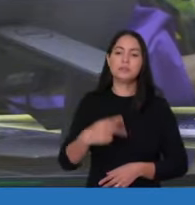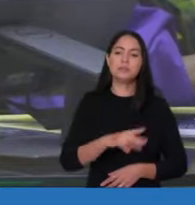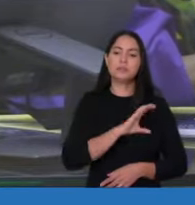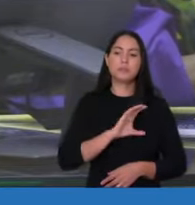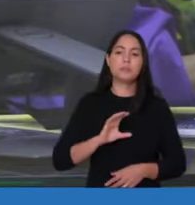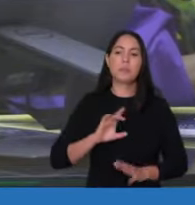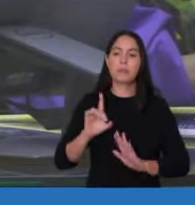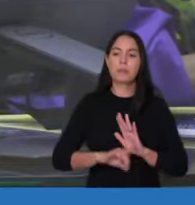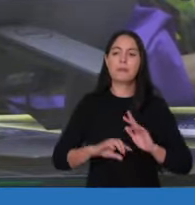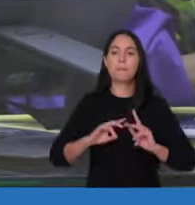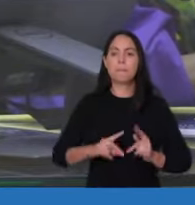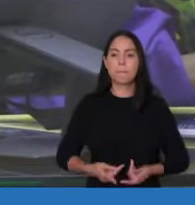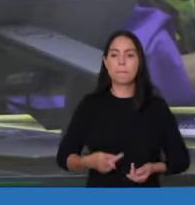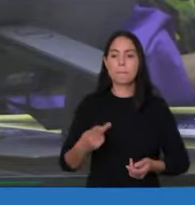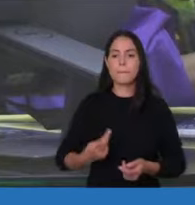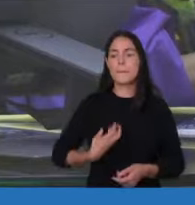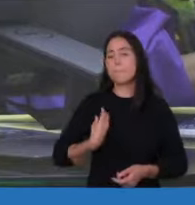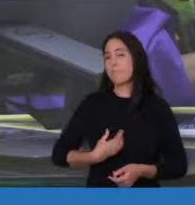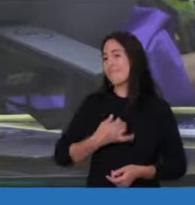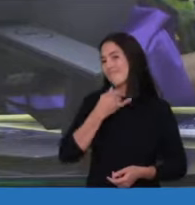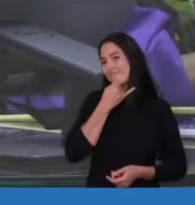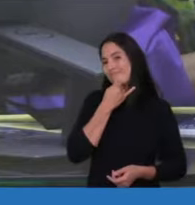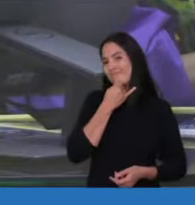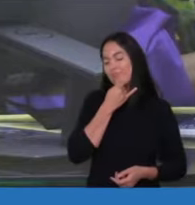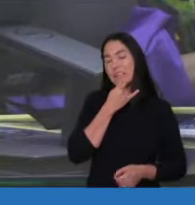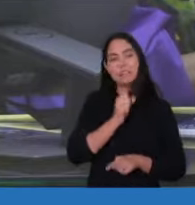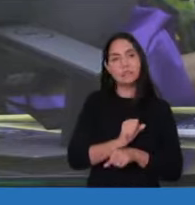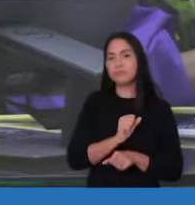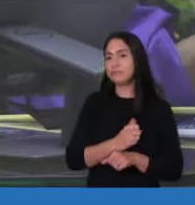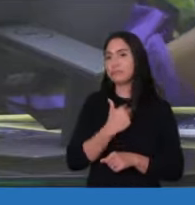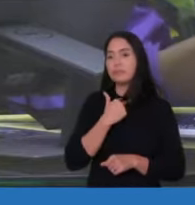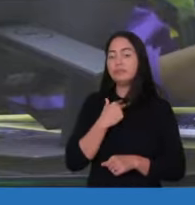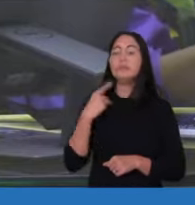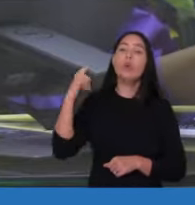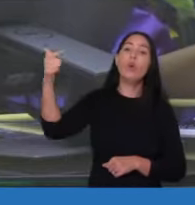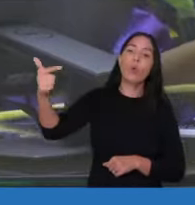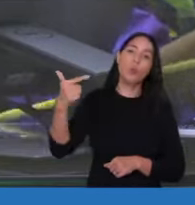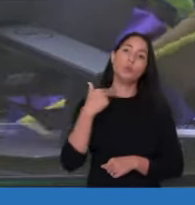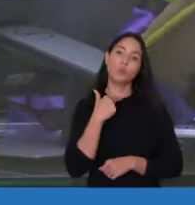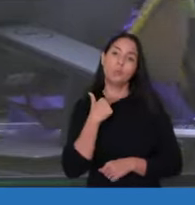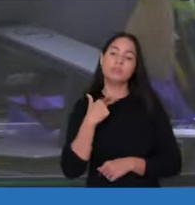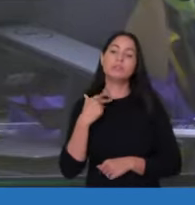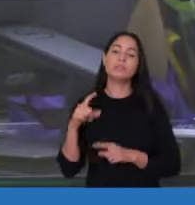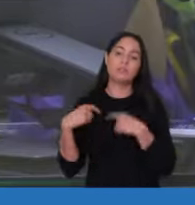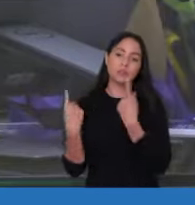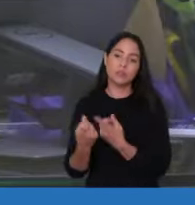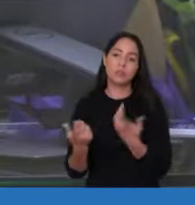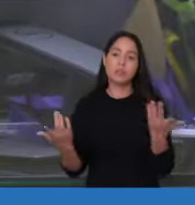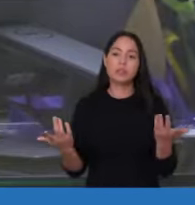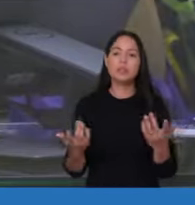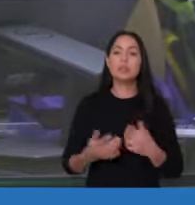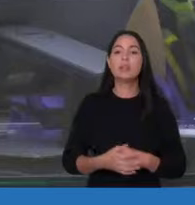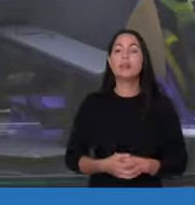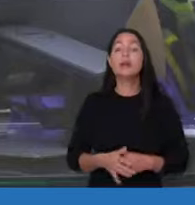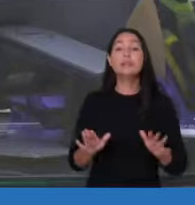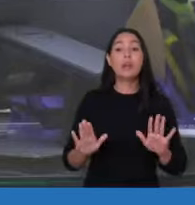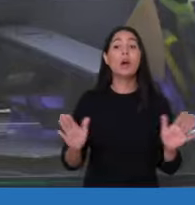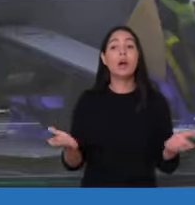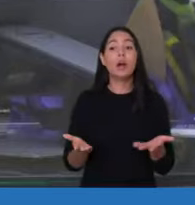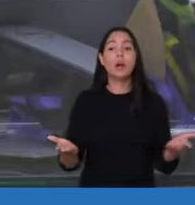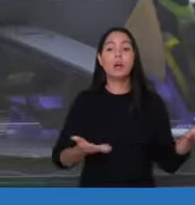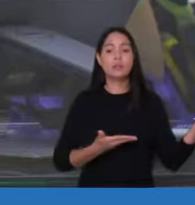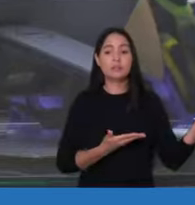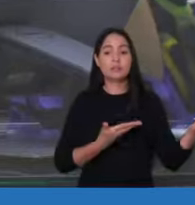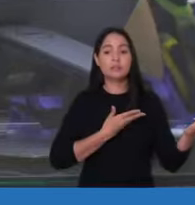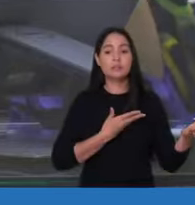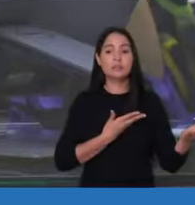Humanos dessa casa. Infelizmente não pôde esperar, foi a uma reunião, estava presente até agora. Com a palavra, minha querida companheira